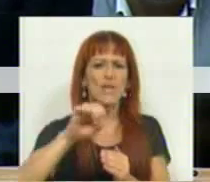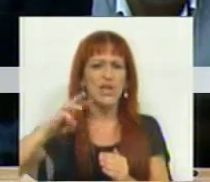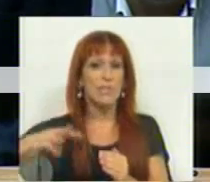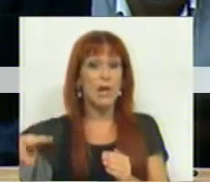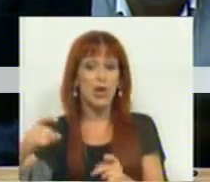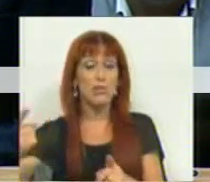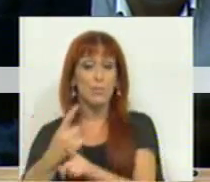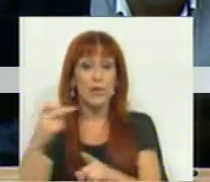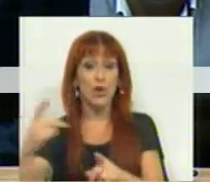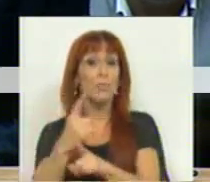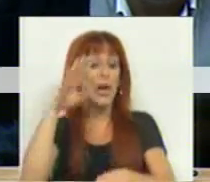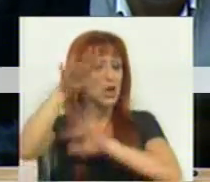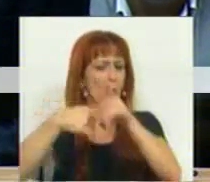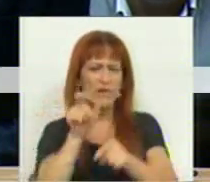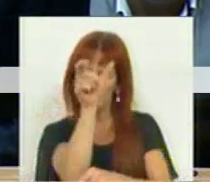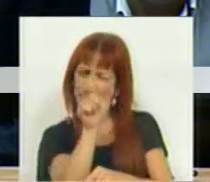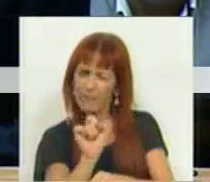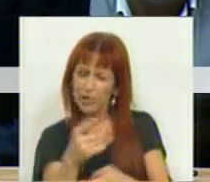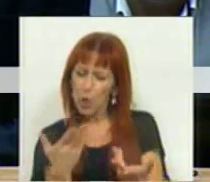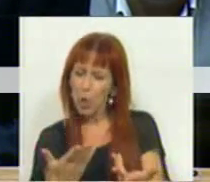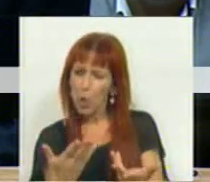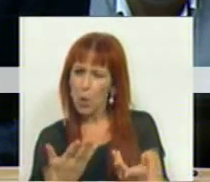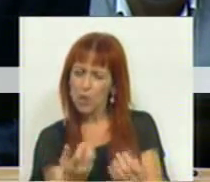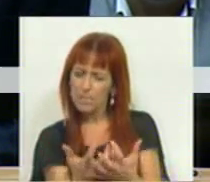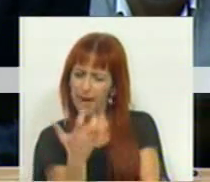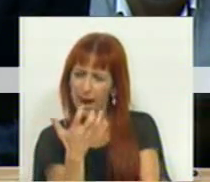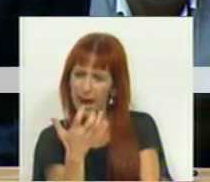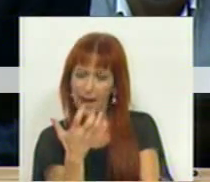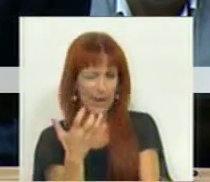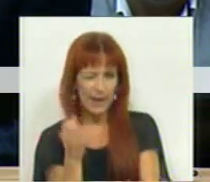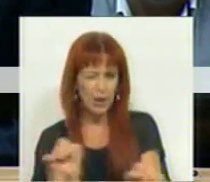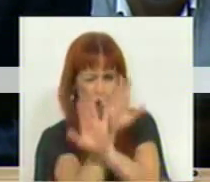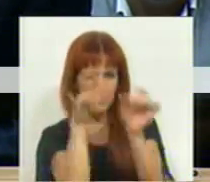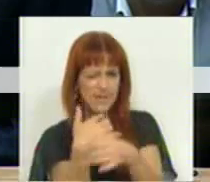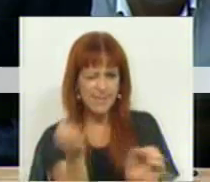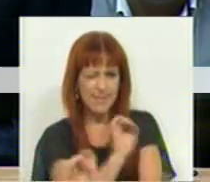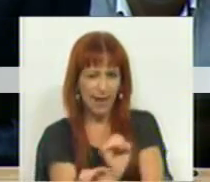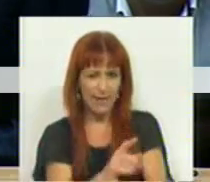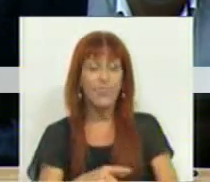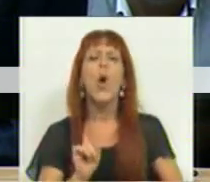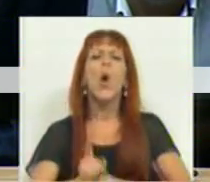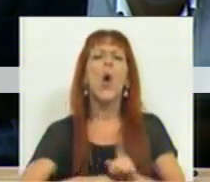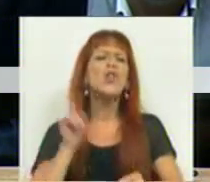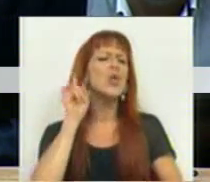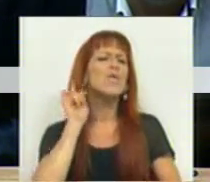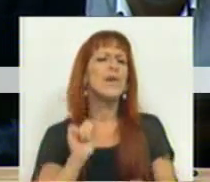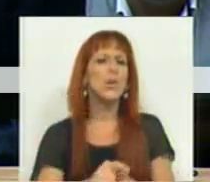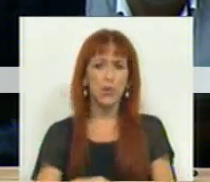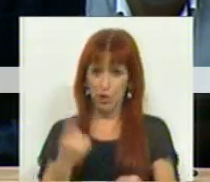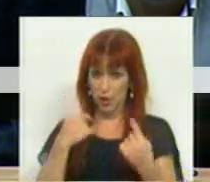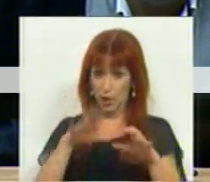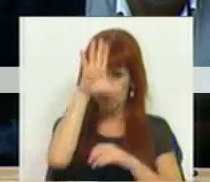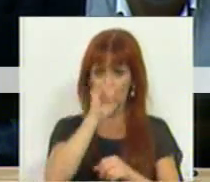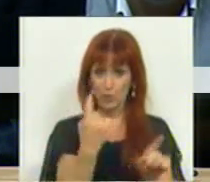euros, porque essa confusão, as suas palavras hoje acentuaram e não esclareceram absolutamente nada. Qual é o valor que o